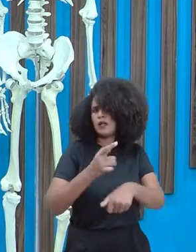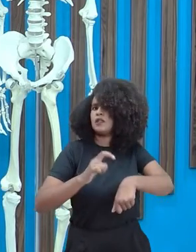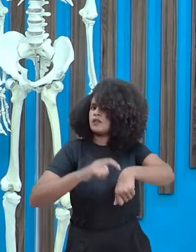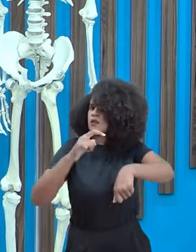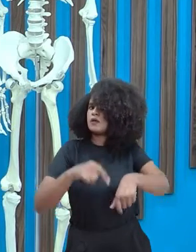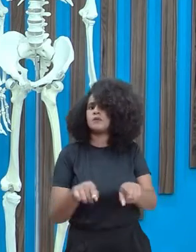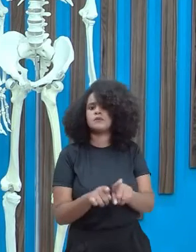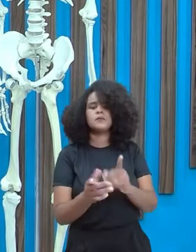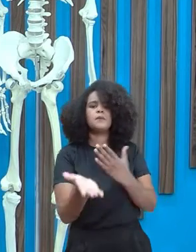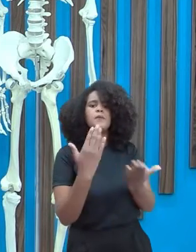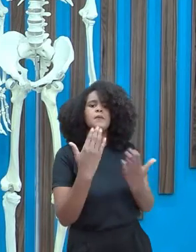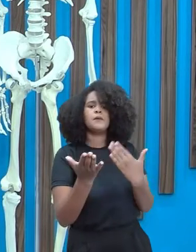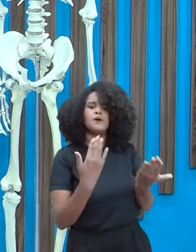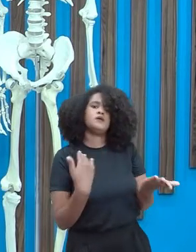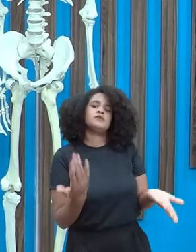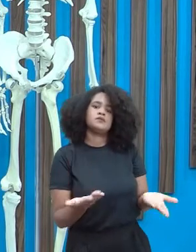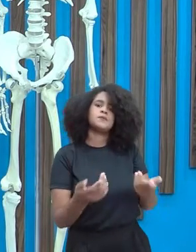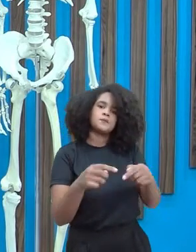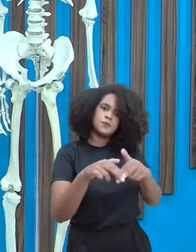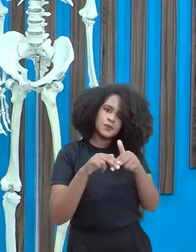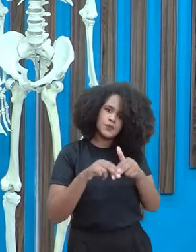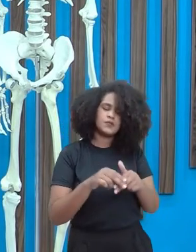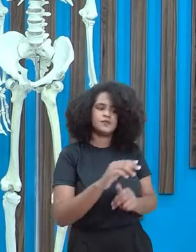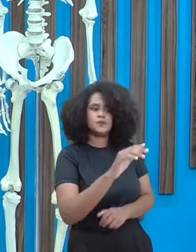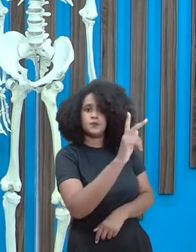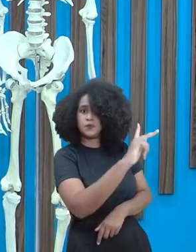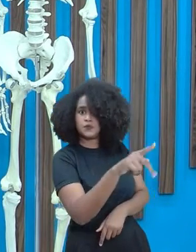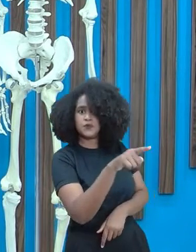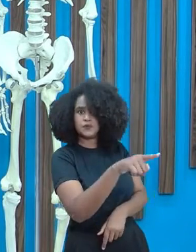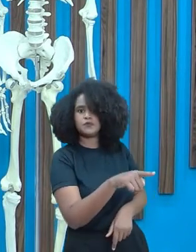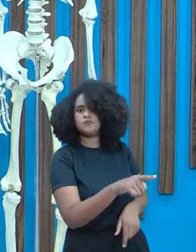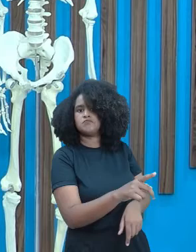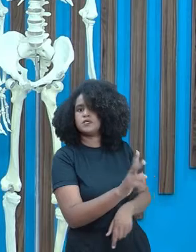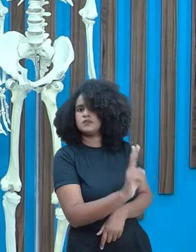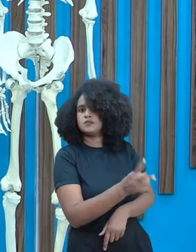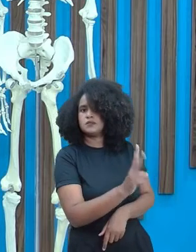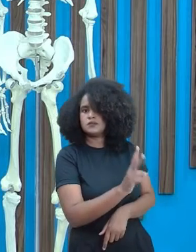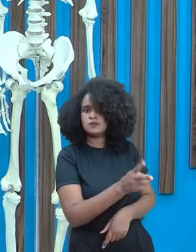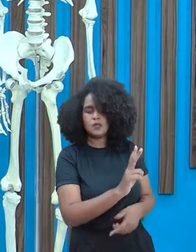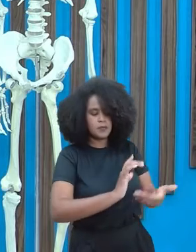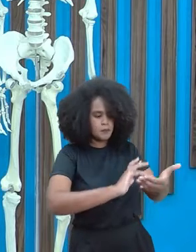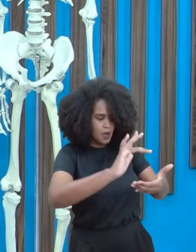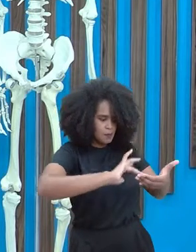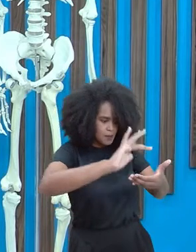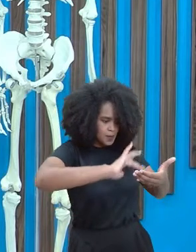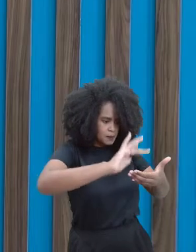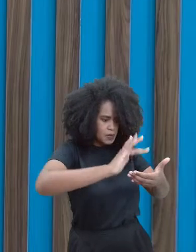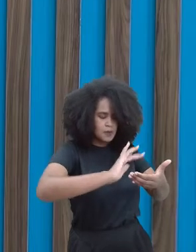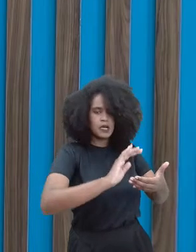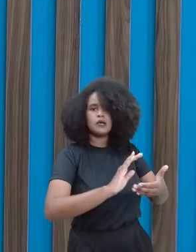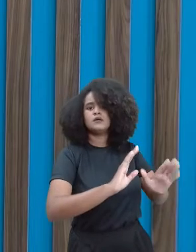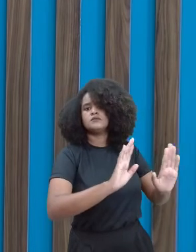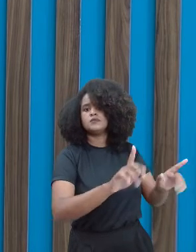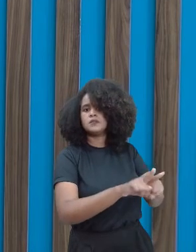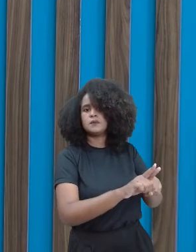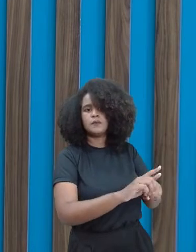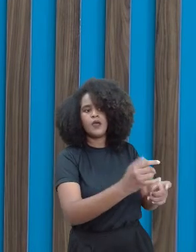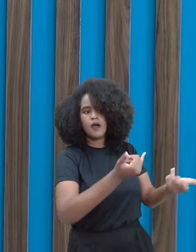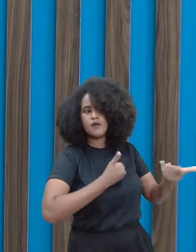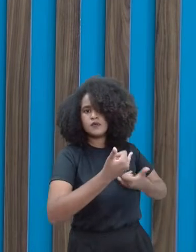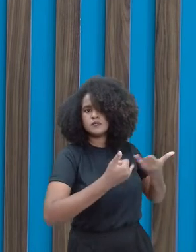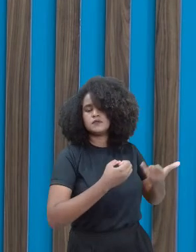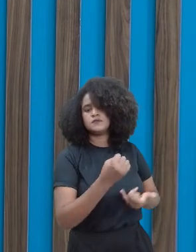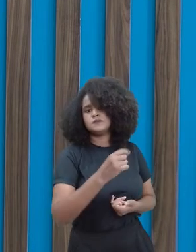conosco, conversando. Para isso, a professora Cláudia vai estar aqui, olha, passando para mim, o tempo inteiro aí, contando o que é que